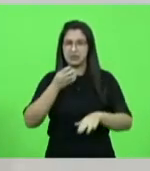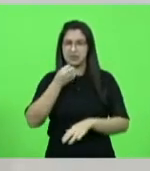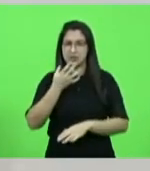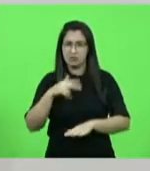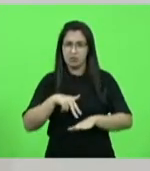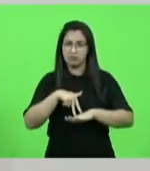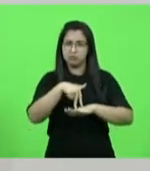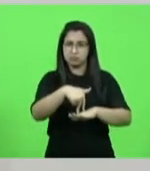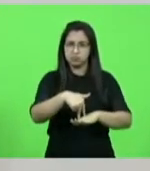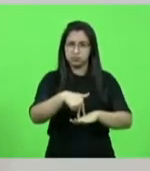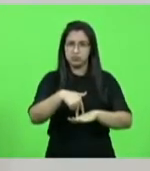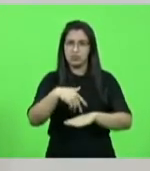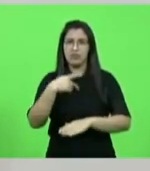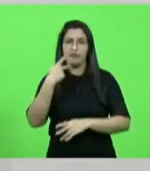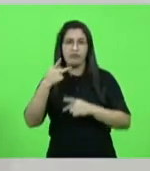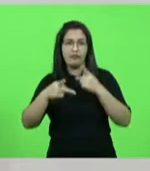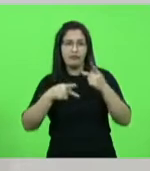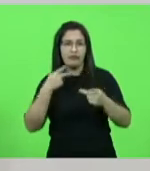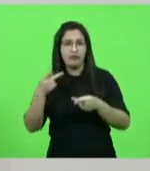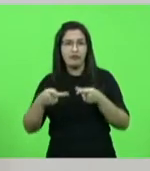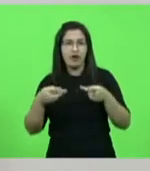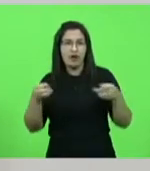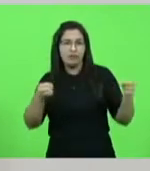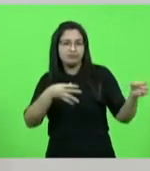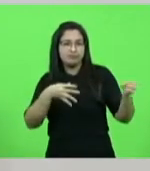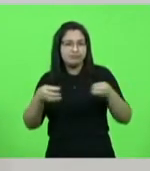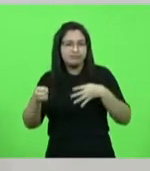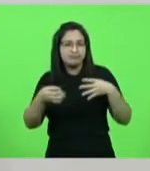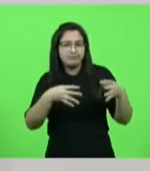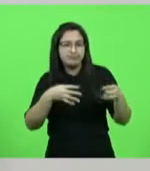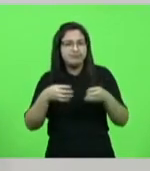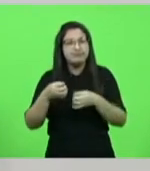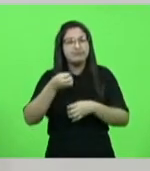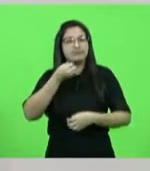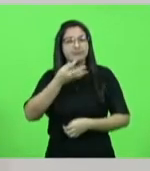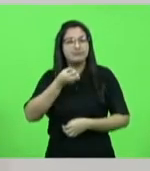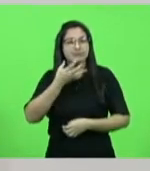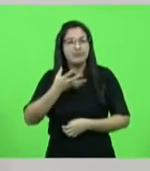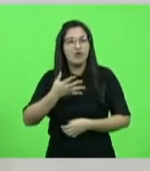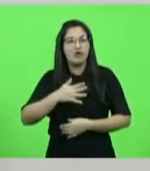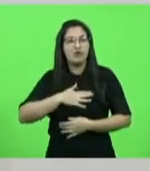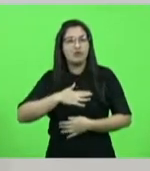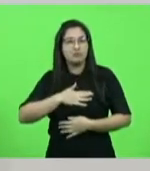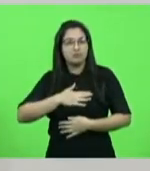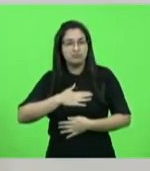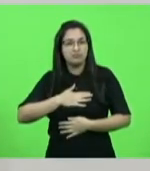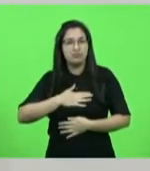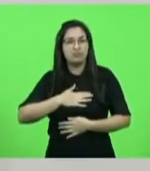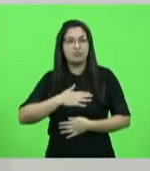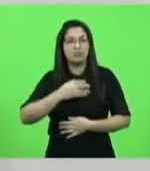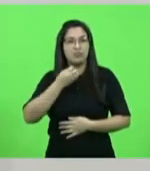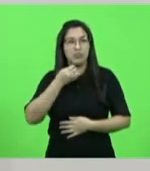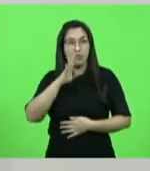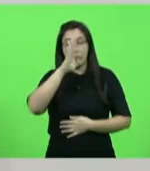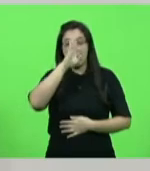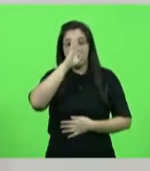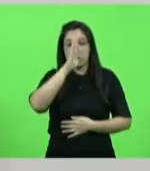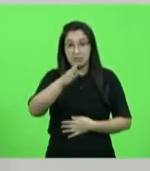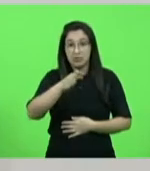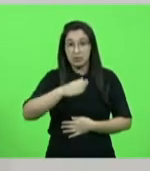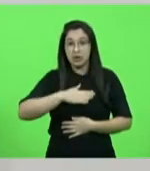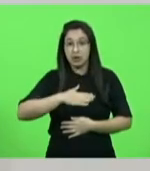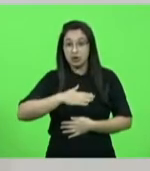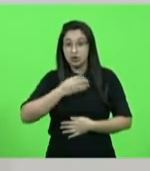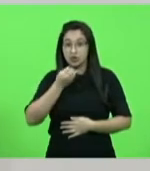tribuna e ser portador de boas novas, boas notícias, falar de coisas agradáveis, principalmente agradáveis para a minha região,